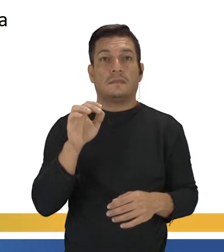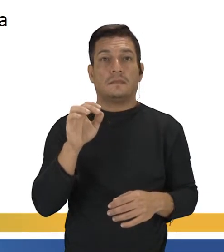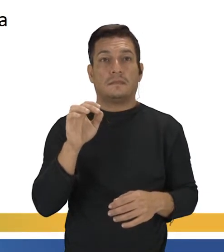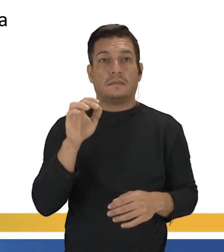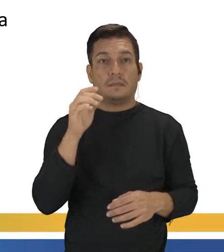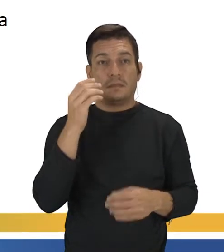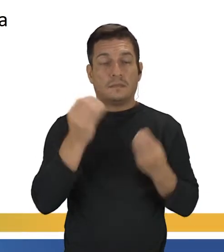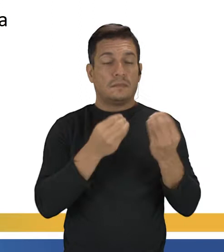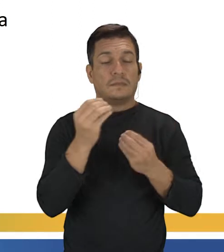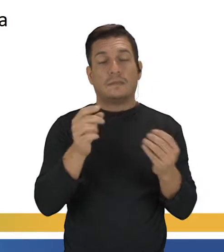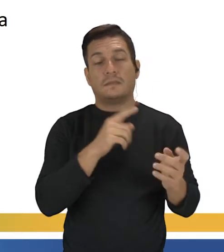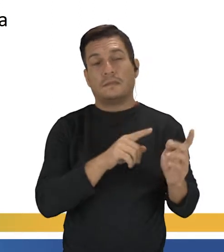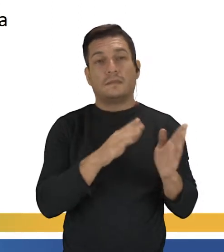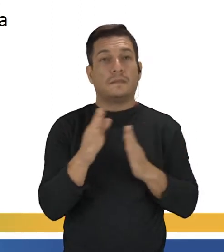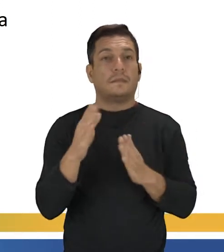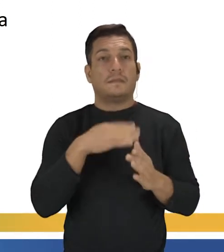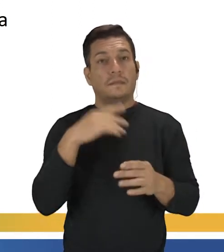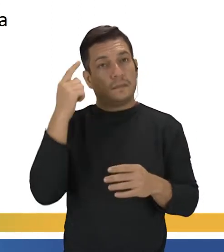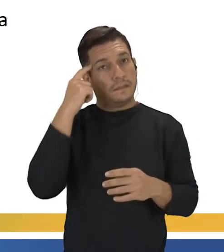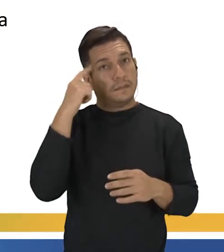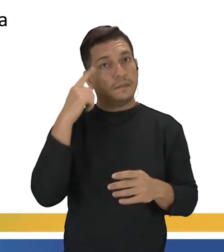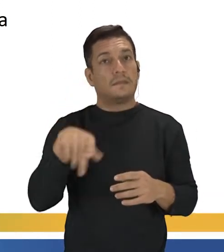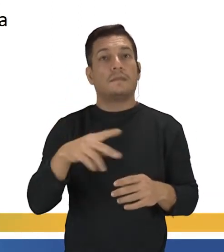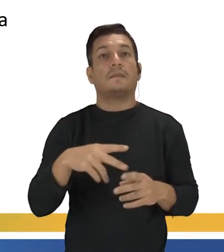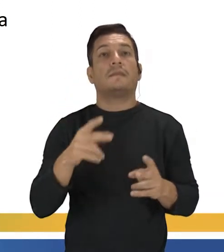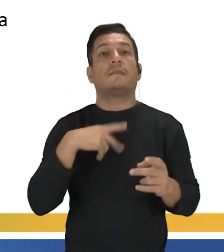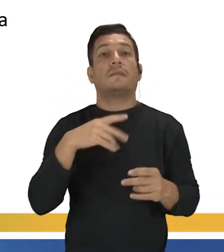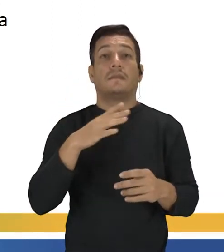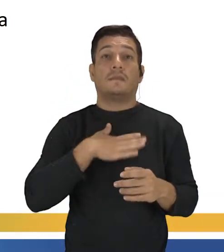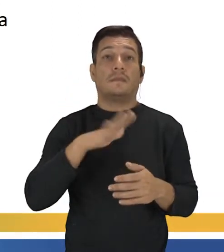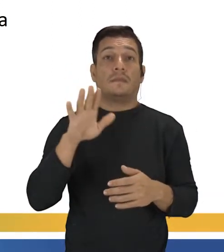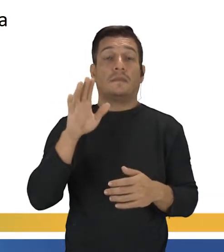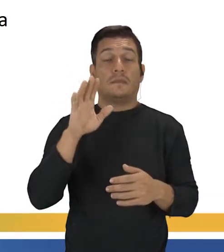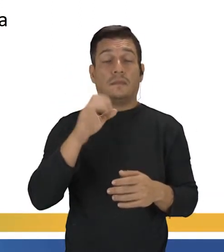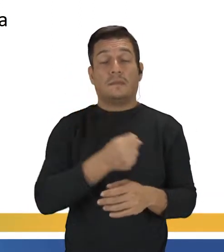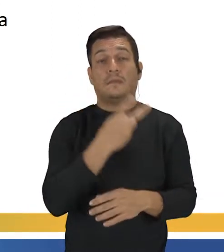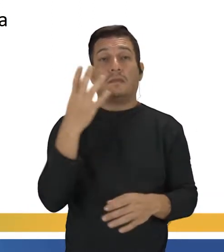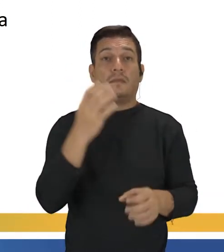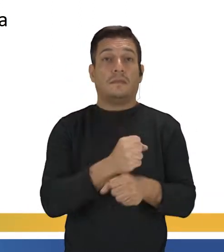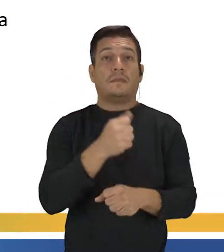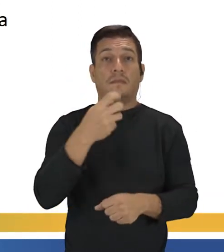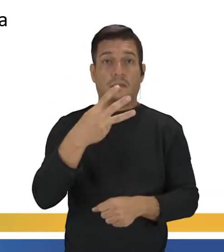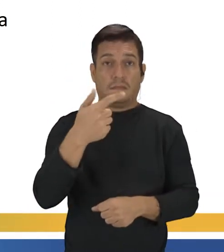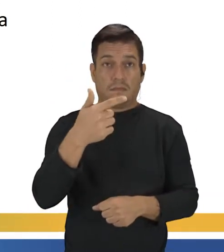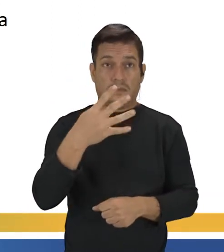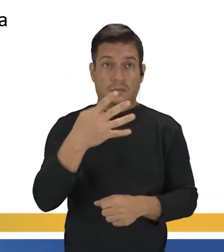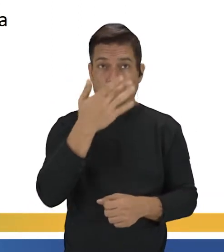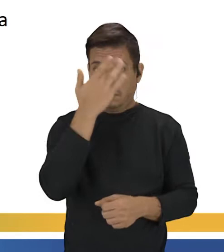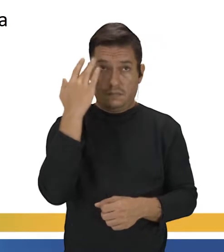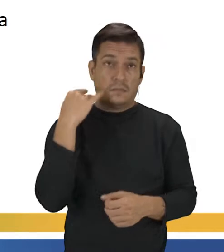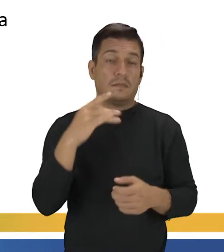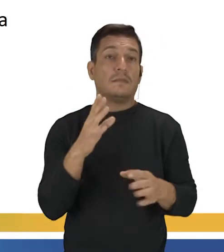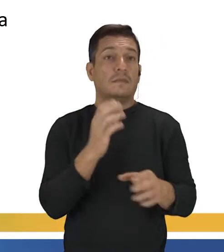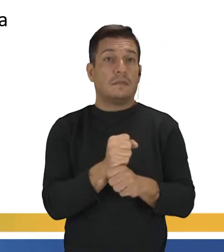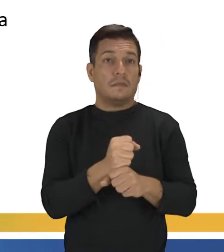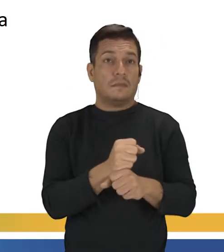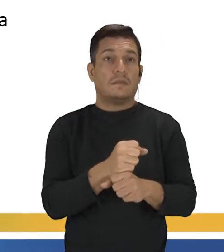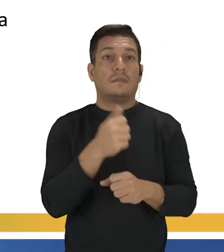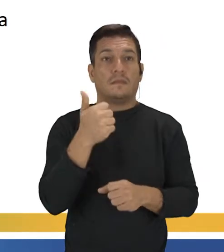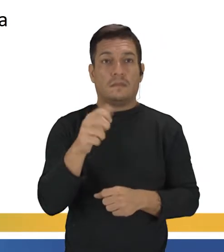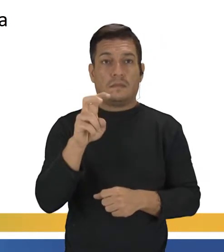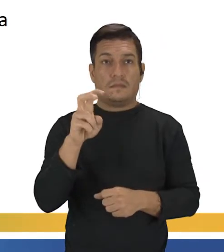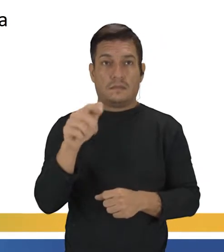vai seguir. Se você prestar atenção, o meu universo é de 324 pessoas. Se eu for somar só esses dois aqui, ó, já vai passar